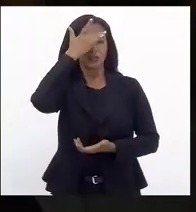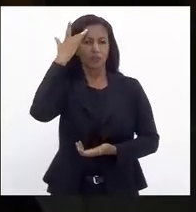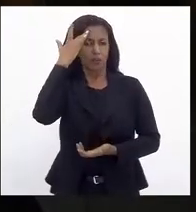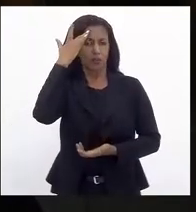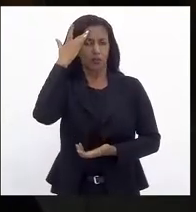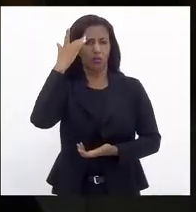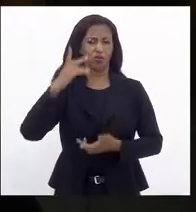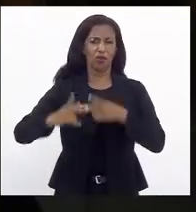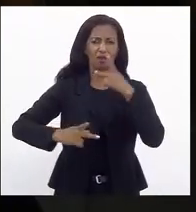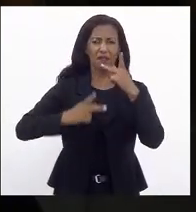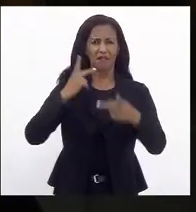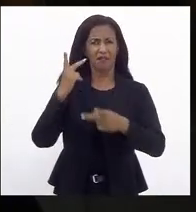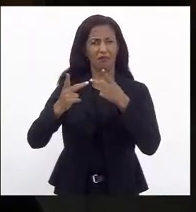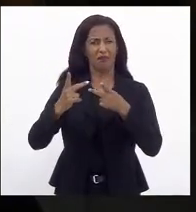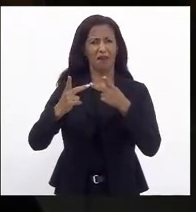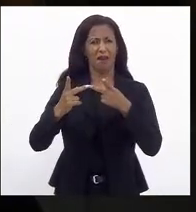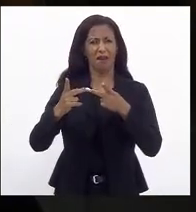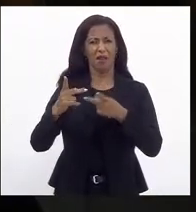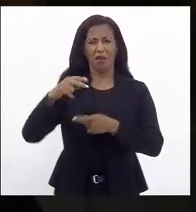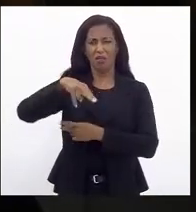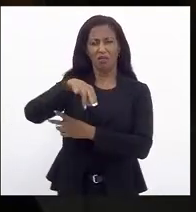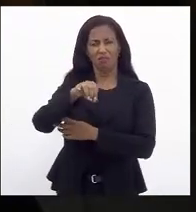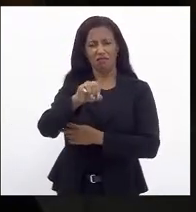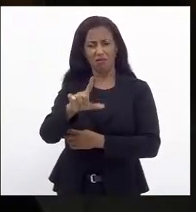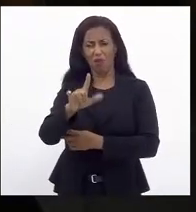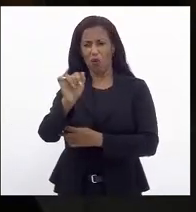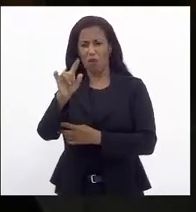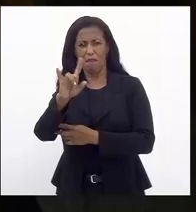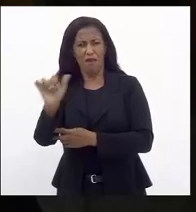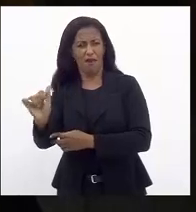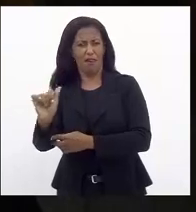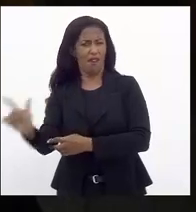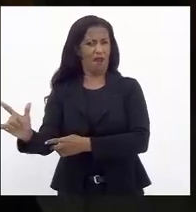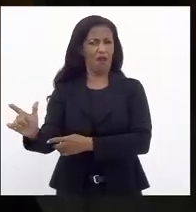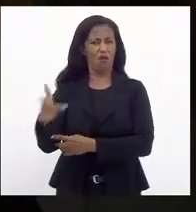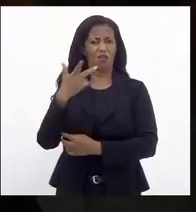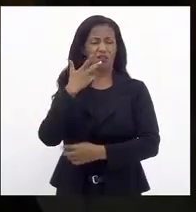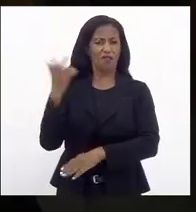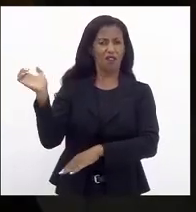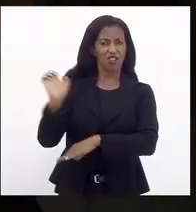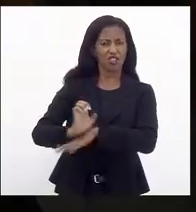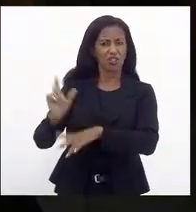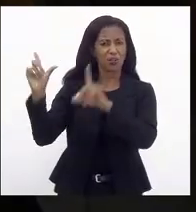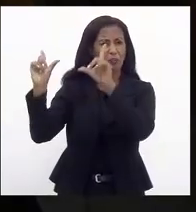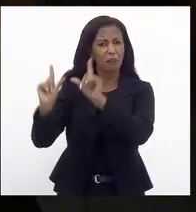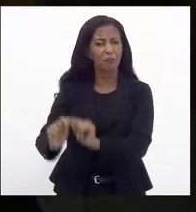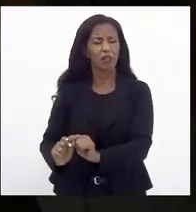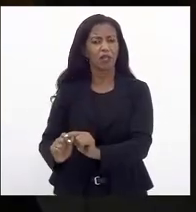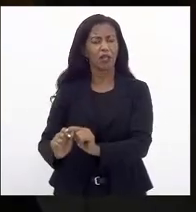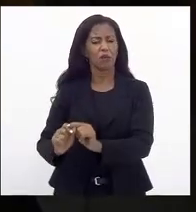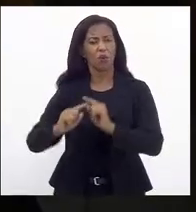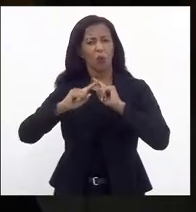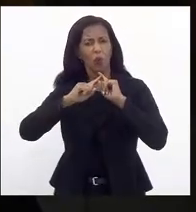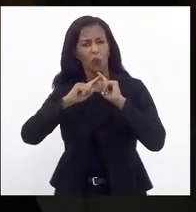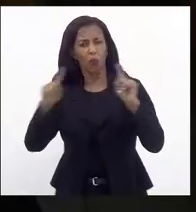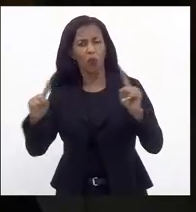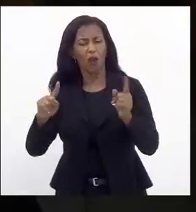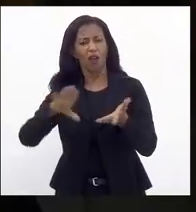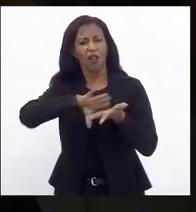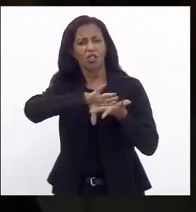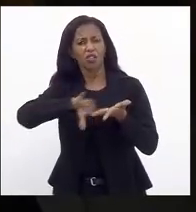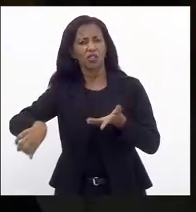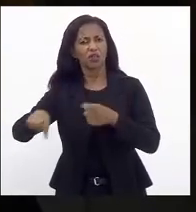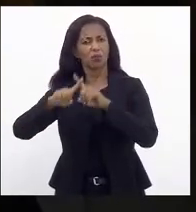que pregam o regime neoliberal que pregam o estado mínimo que pregam a